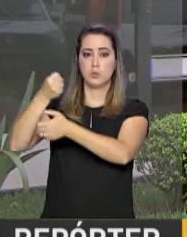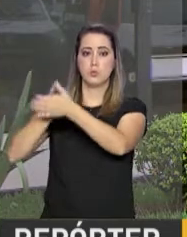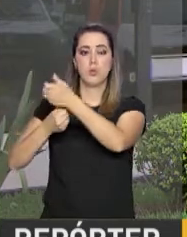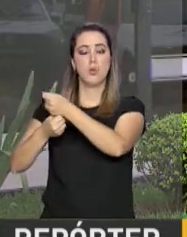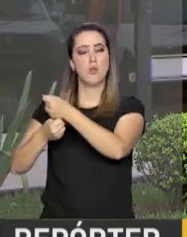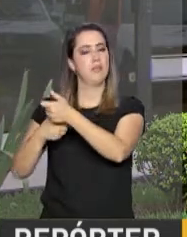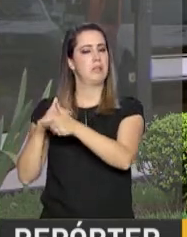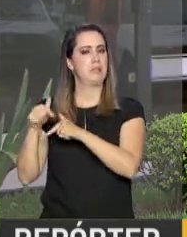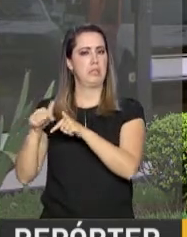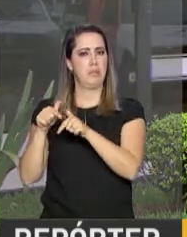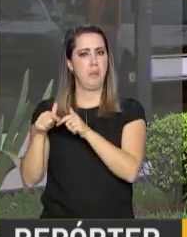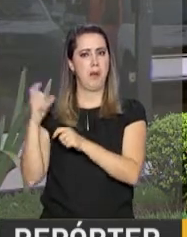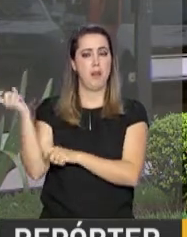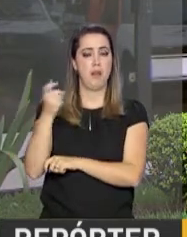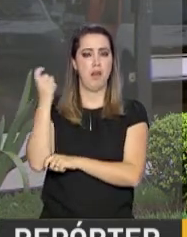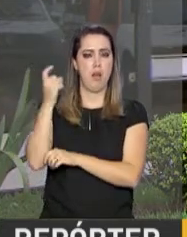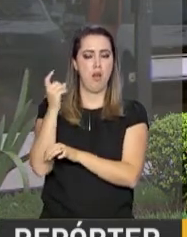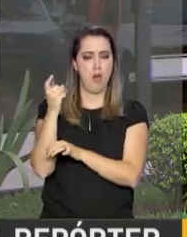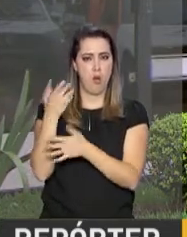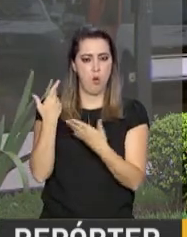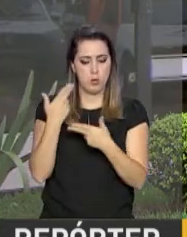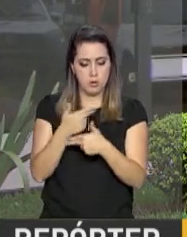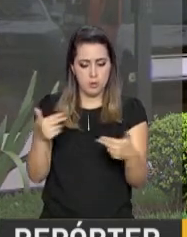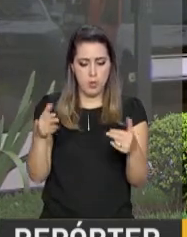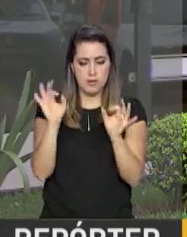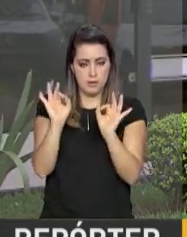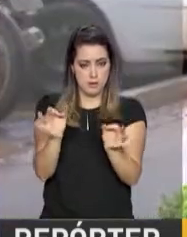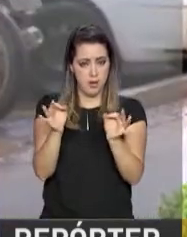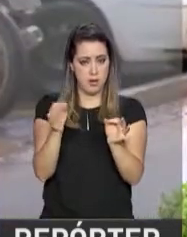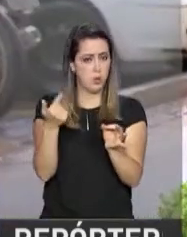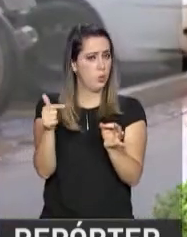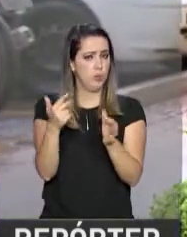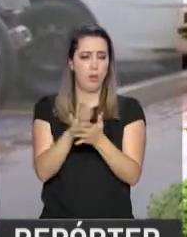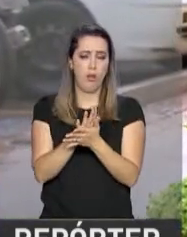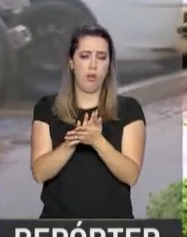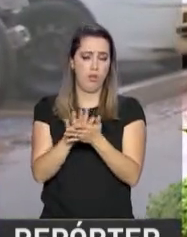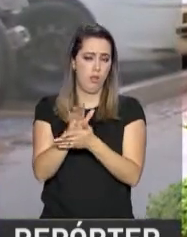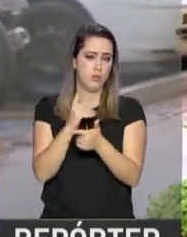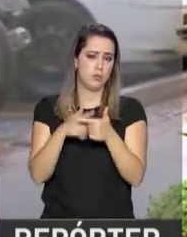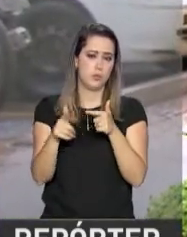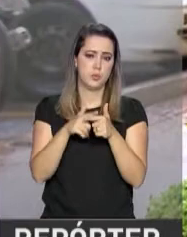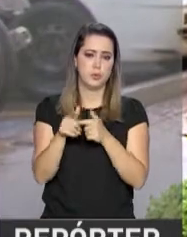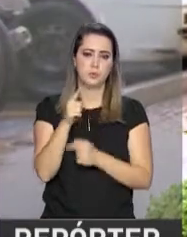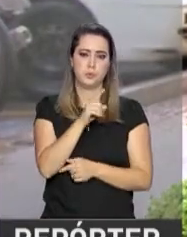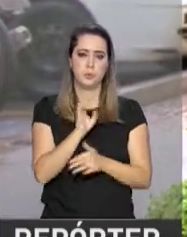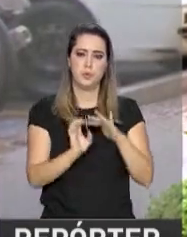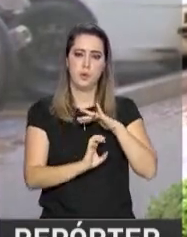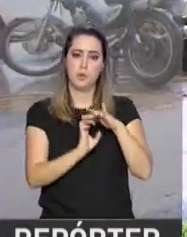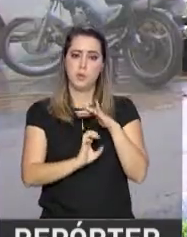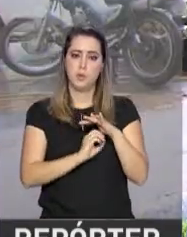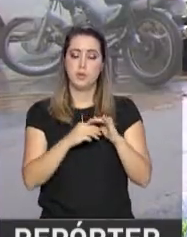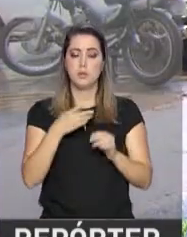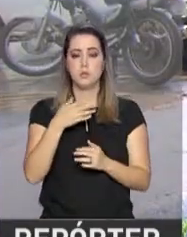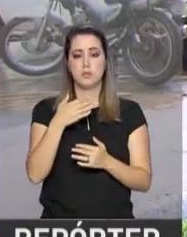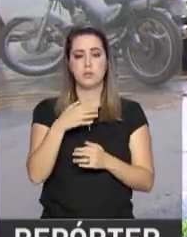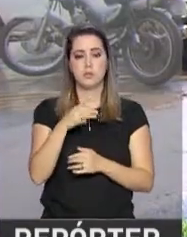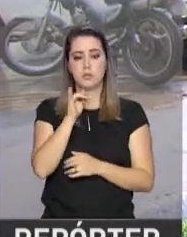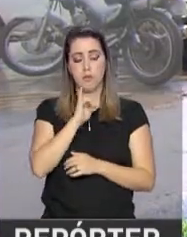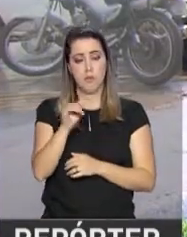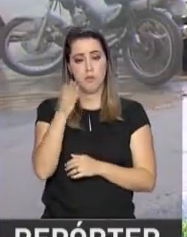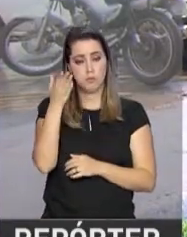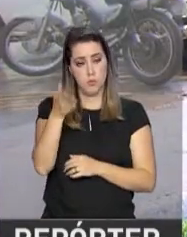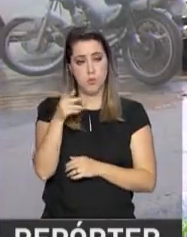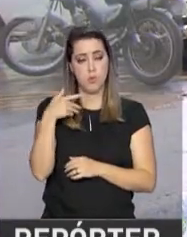tivesse o equipamento correto ele não vai ter problema o empresário da construção civil marcelo conta com orgulho